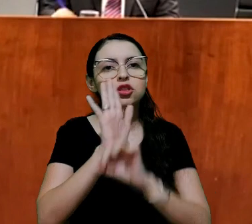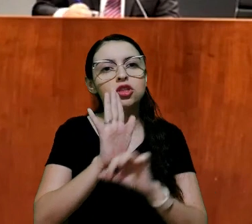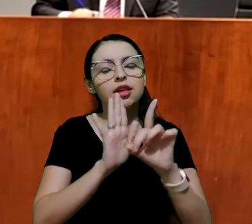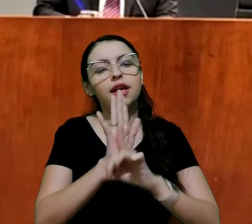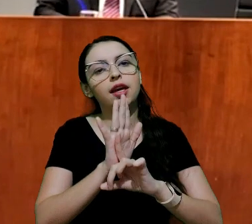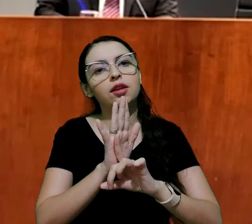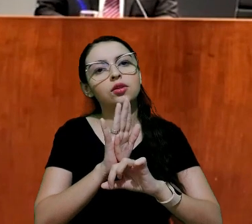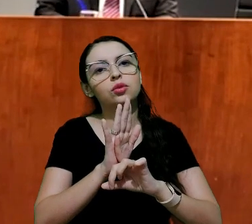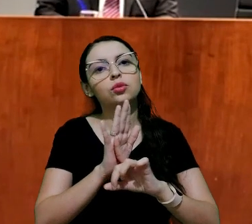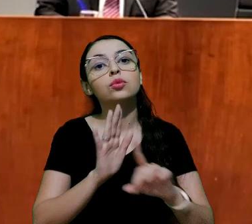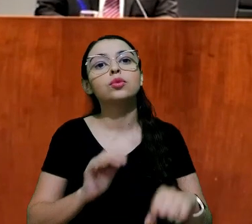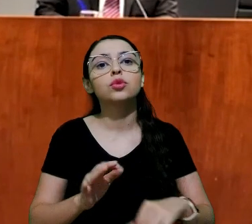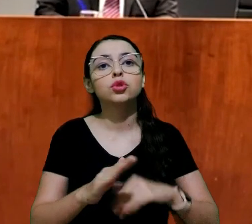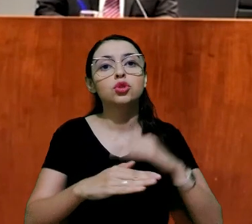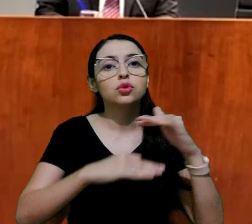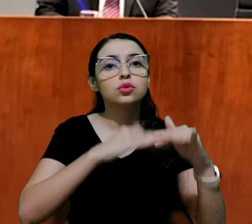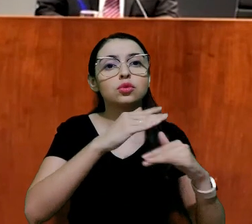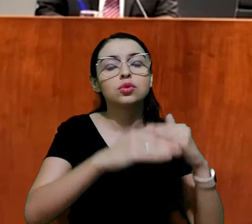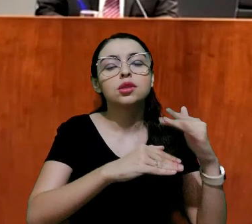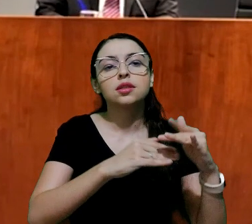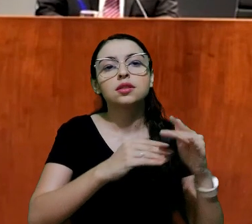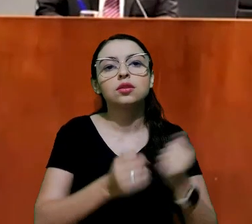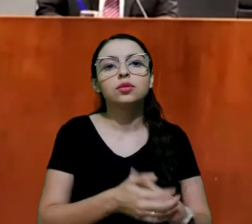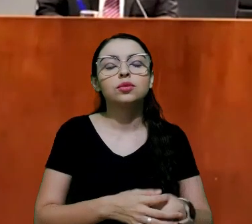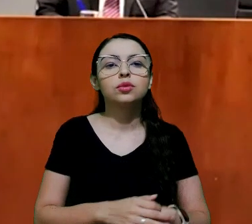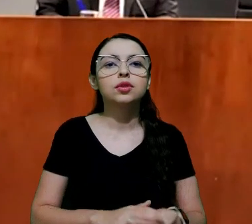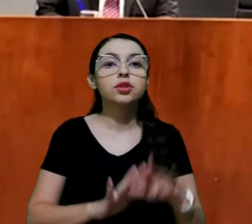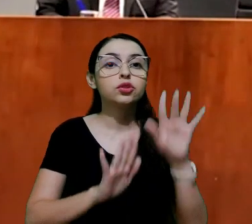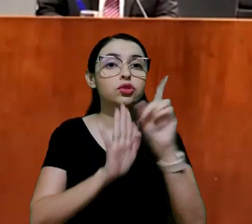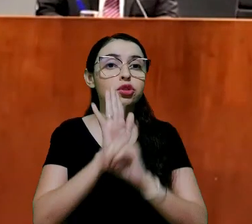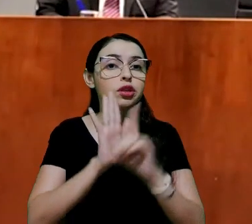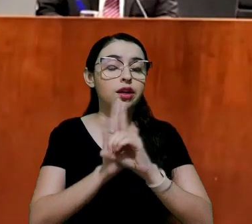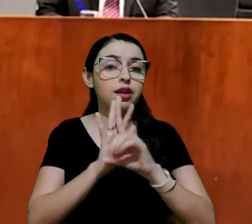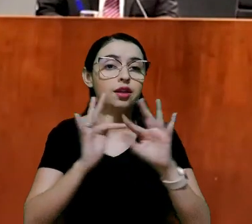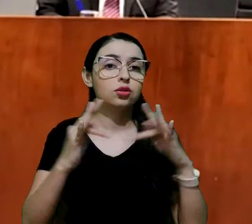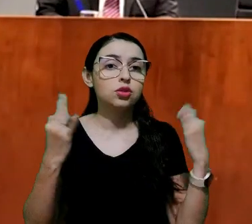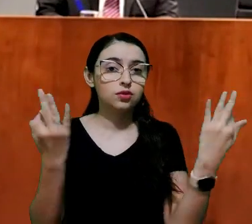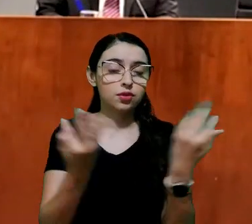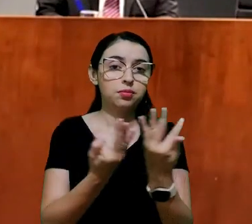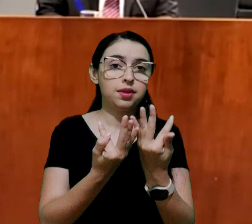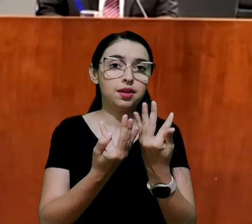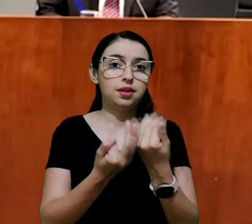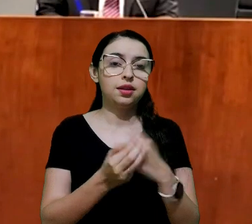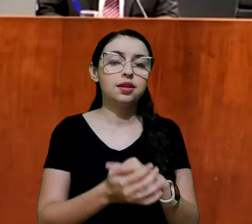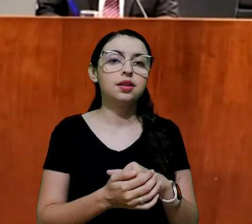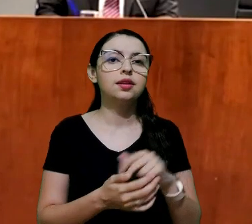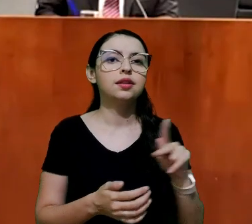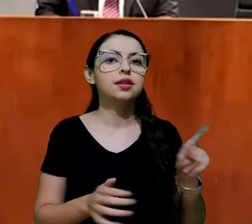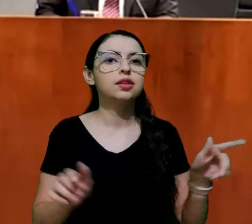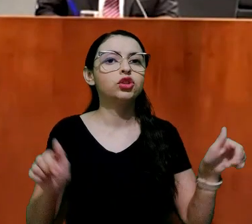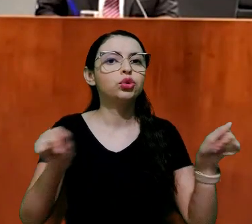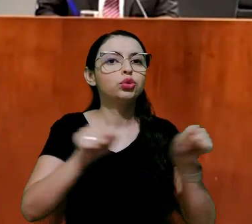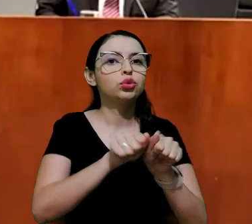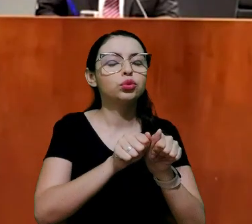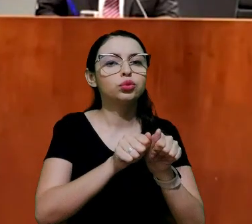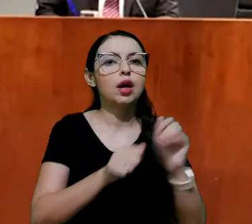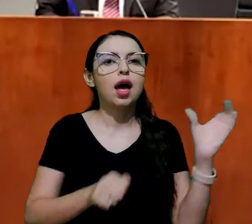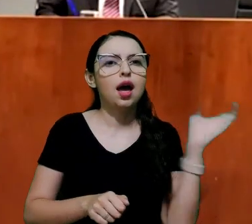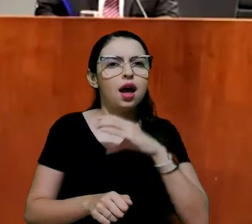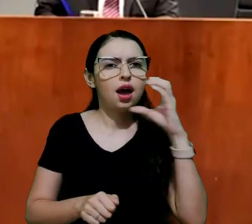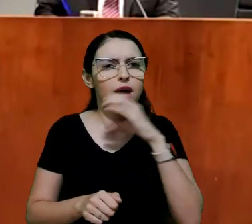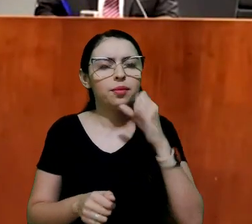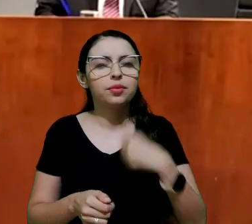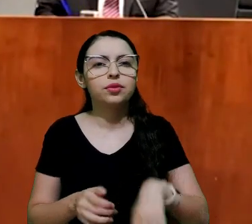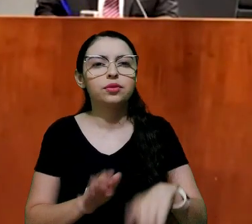descompasso é esse? O direito de família como que andando a jato. E o direito de sucessões